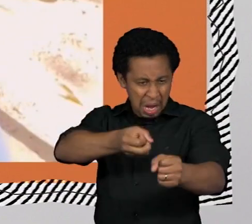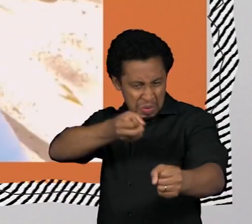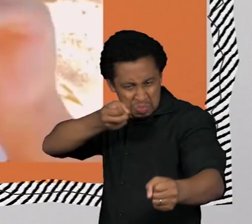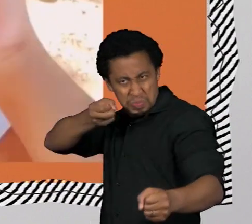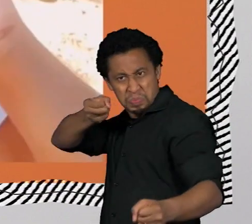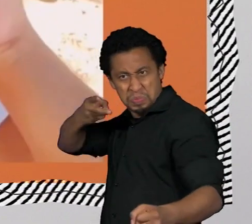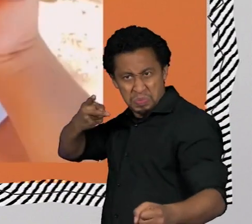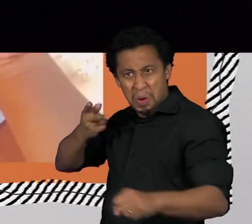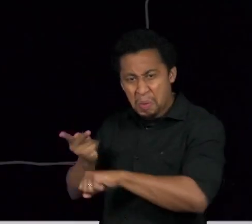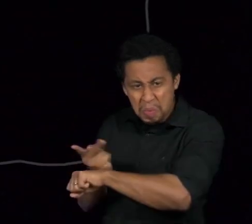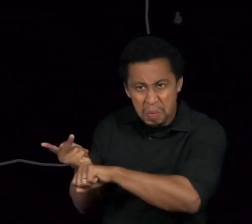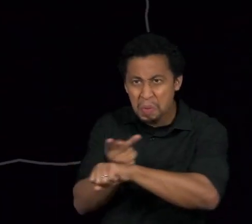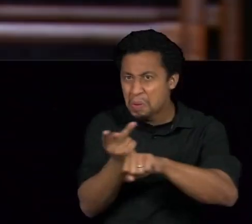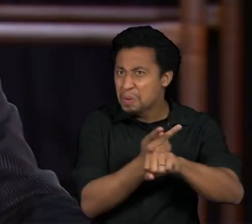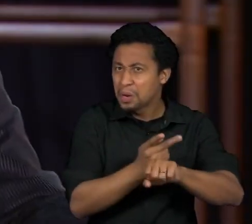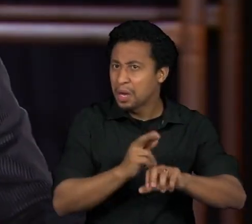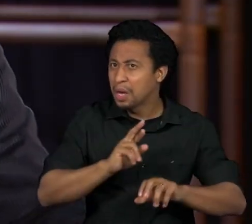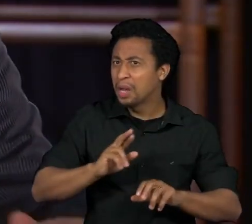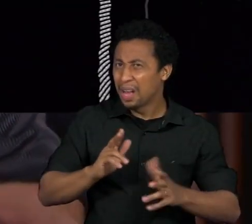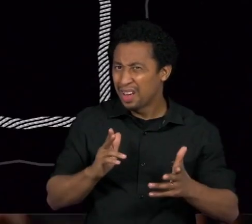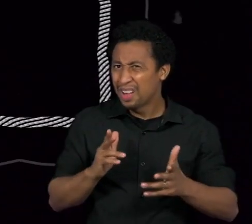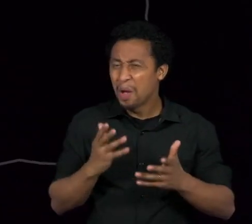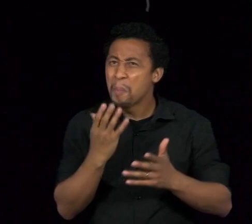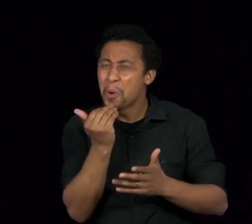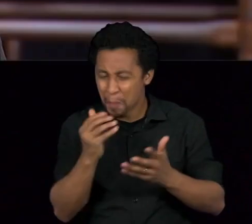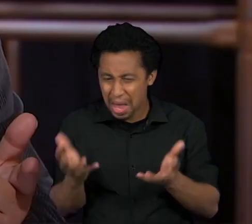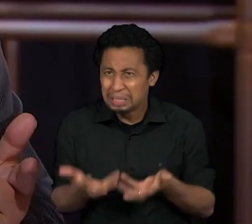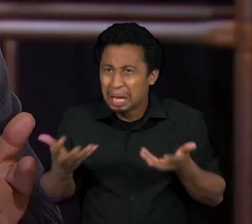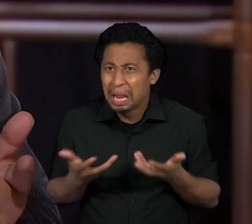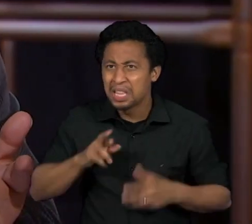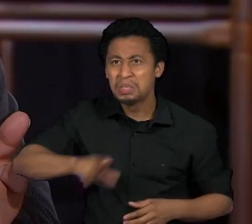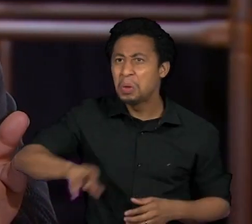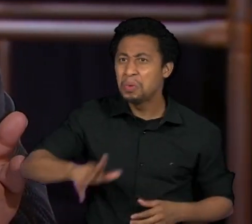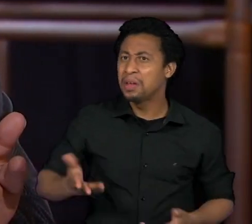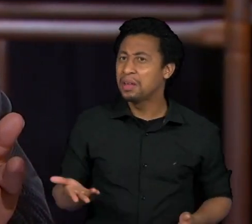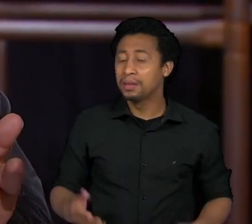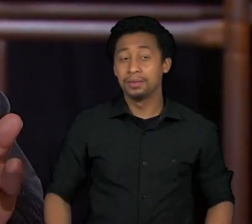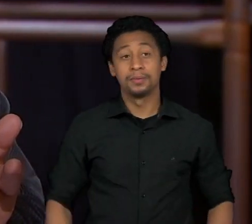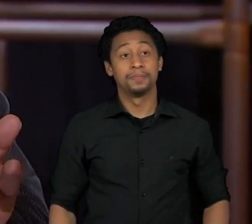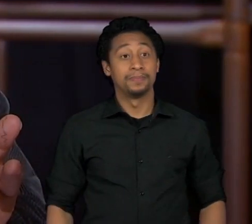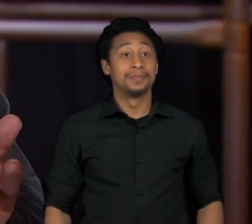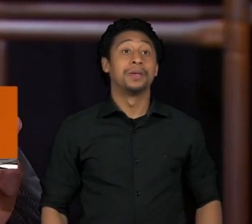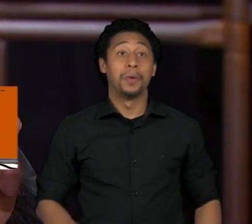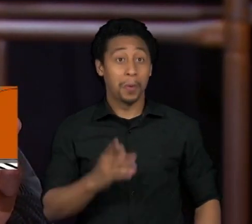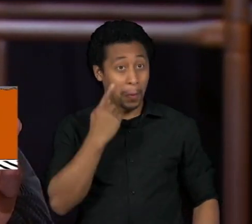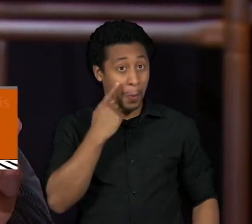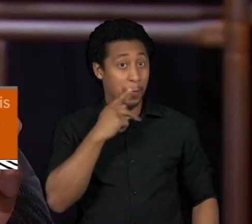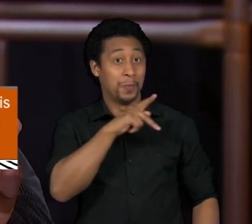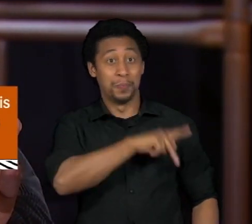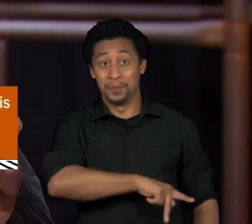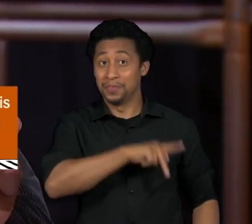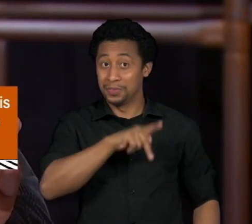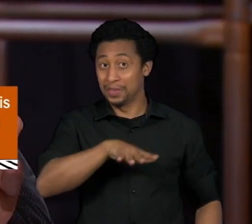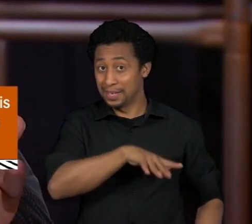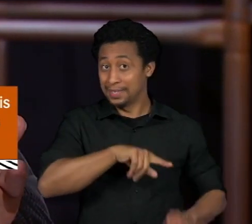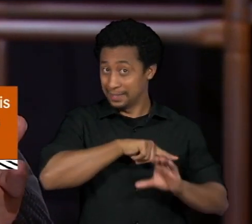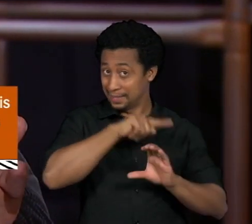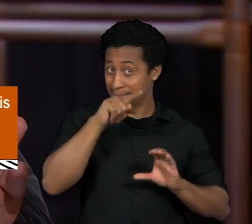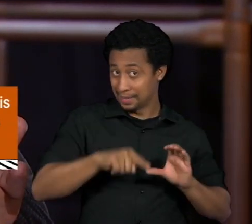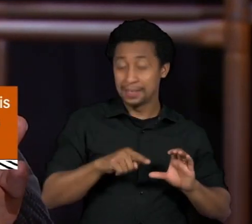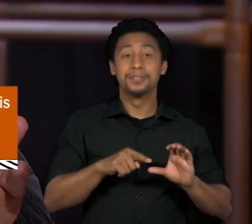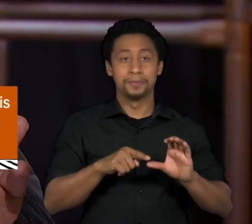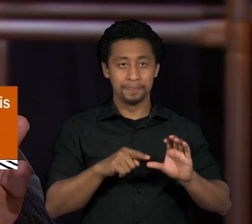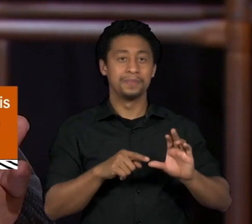repolho. Vamos ouvir eles? O Duda Carvalho. Professor Siddhartha, além do uso medicinal e recreativo, a